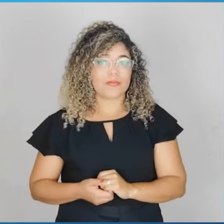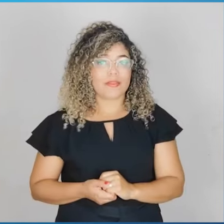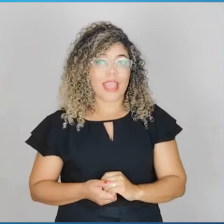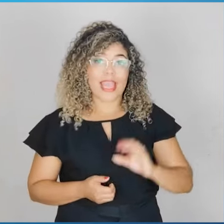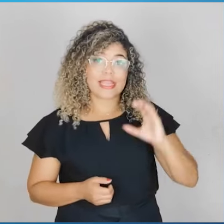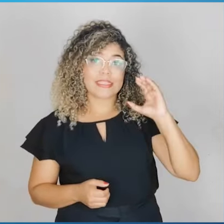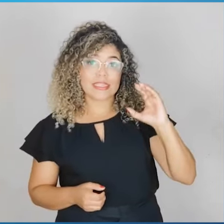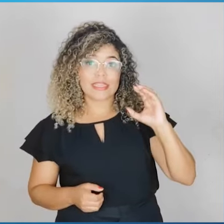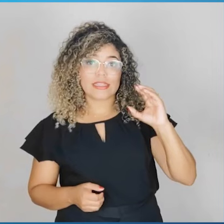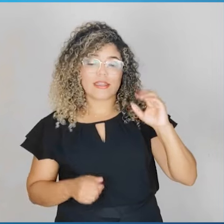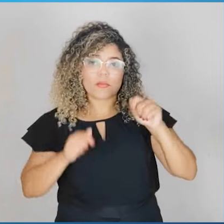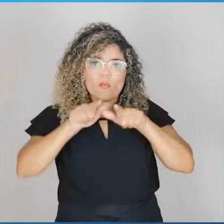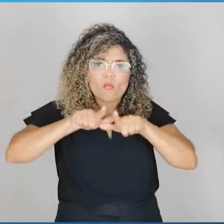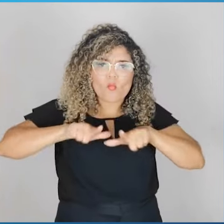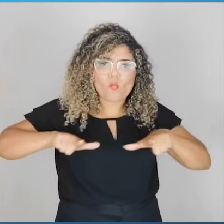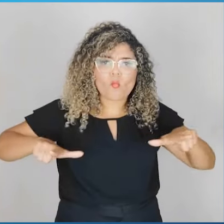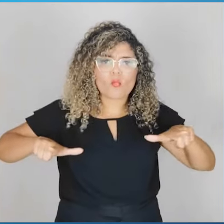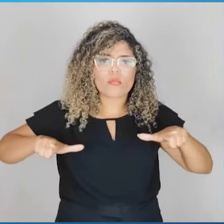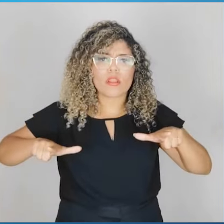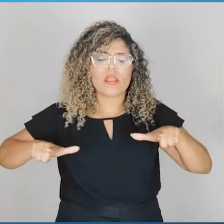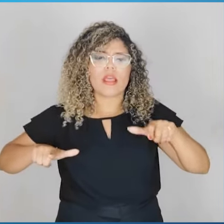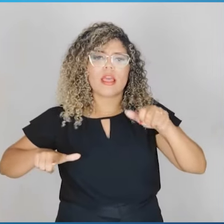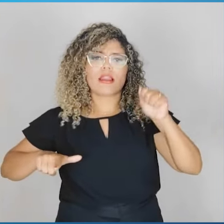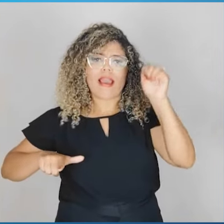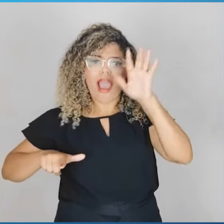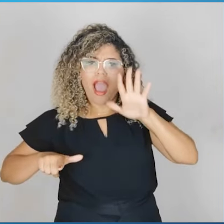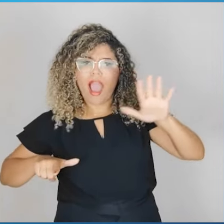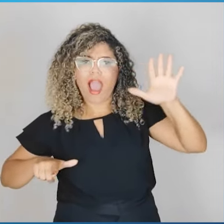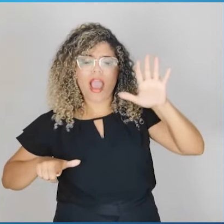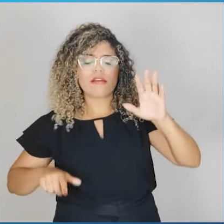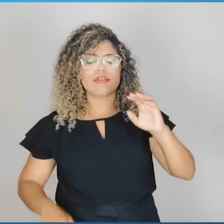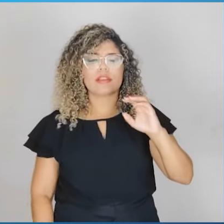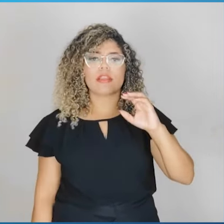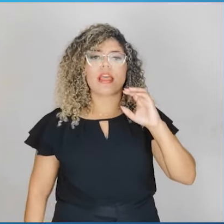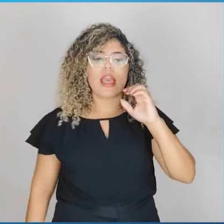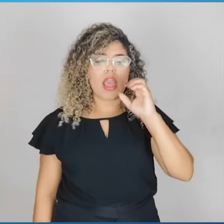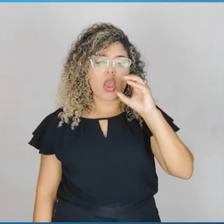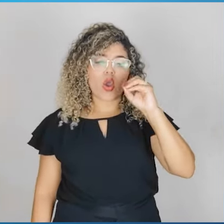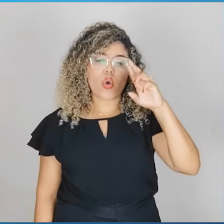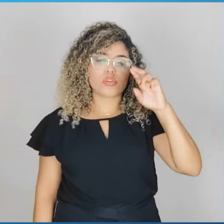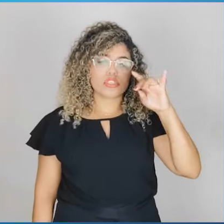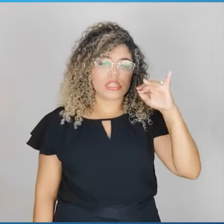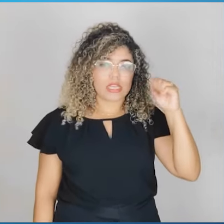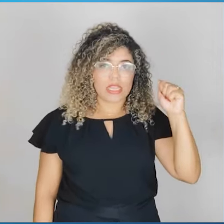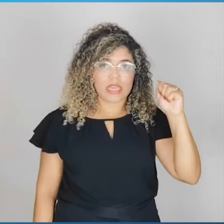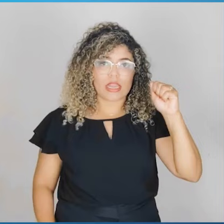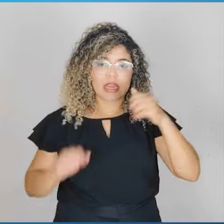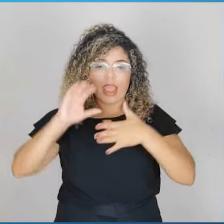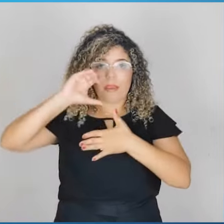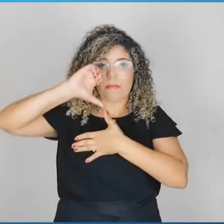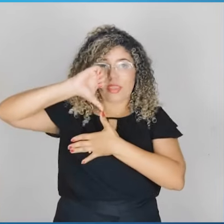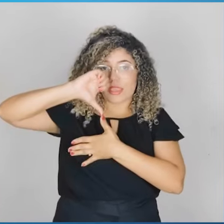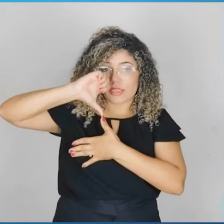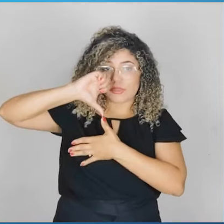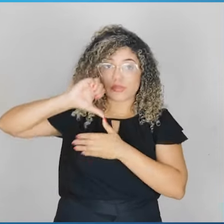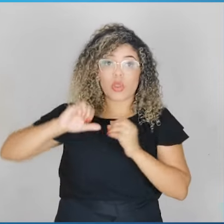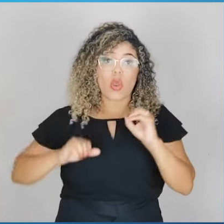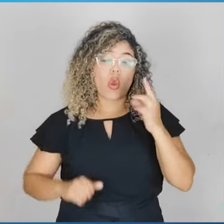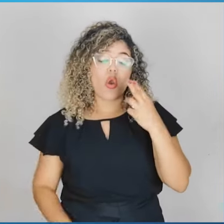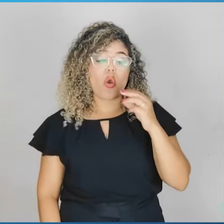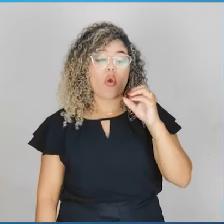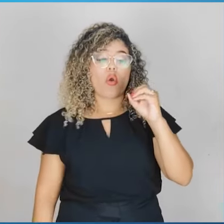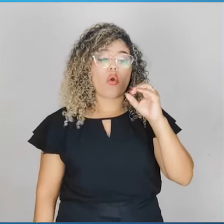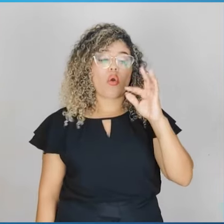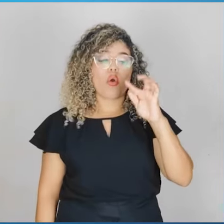C, Deserto do Saara, na África. Cordilheira dos Andes, na América do Sul. Ou letra E, Golfo Pérsico, no Oriente Médio.